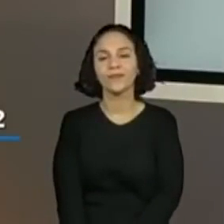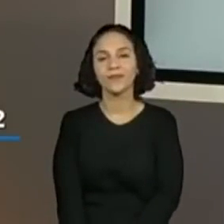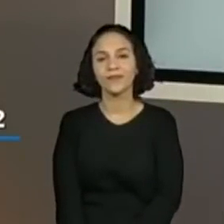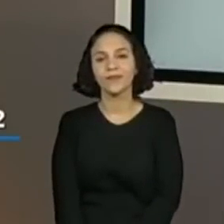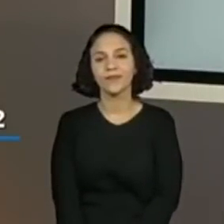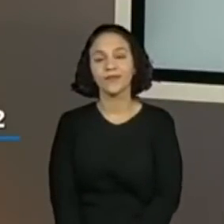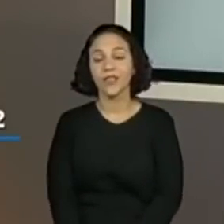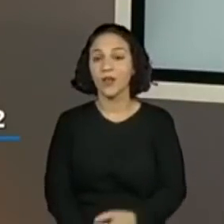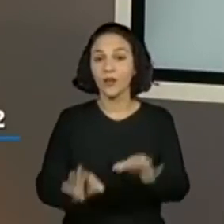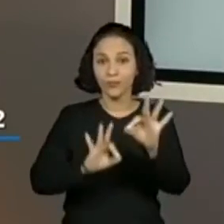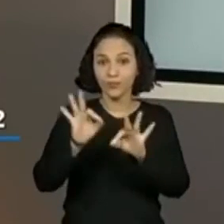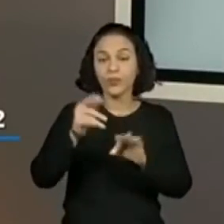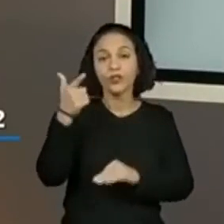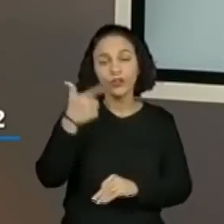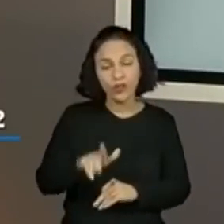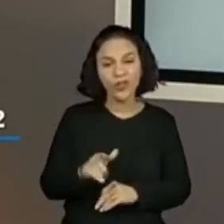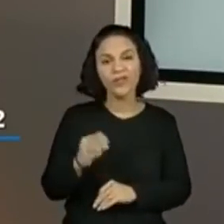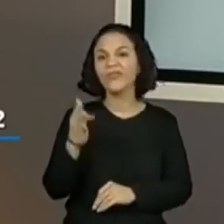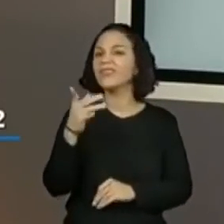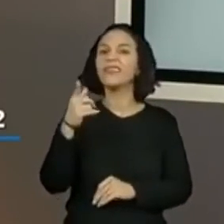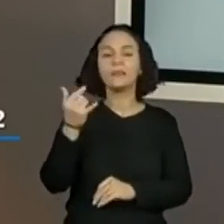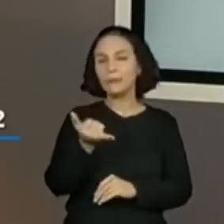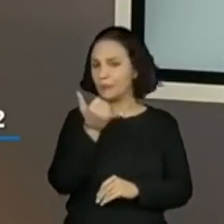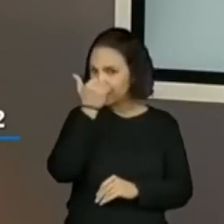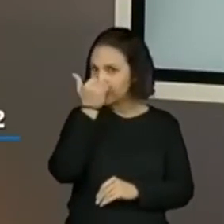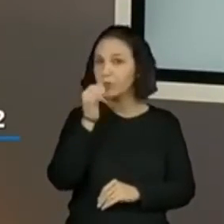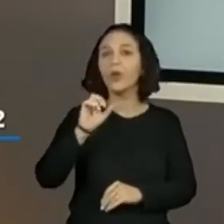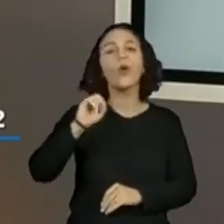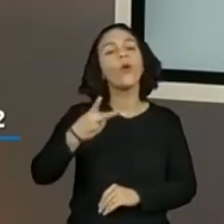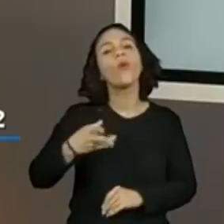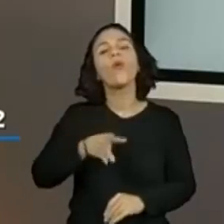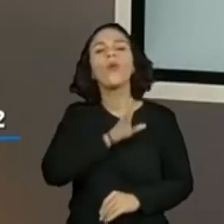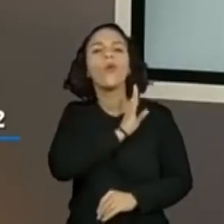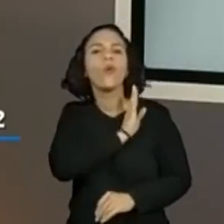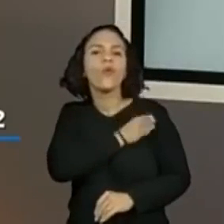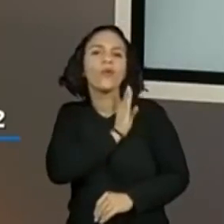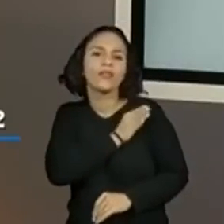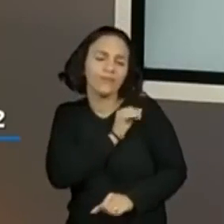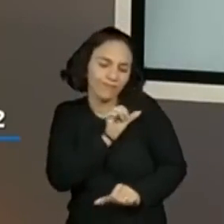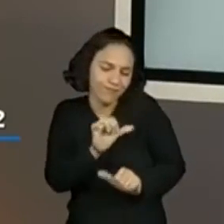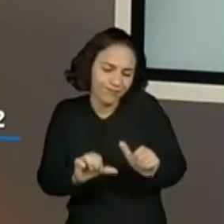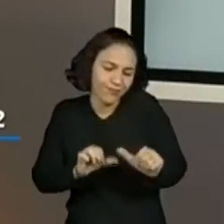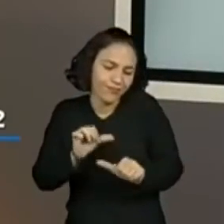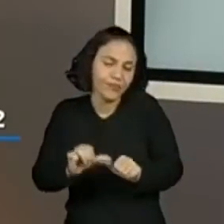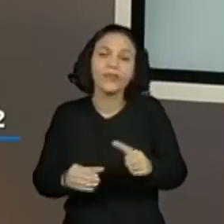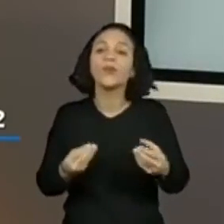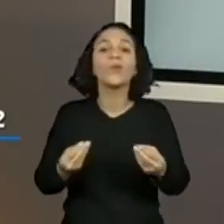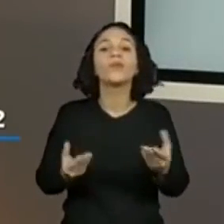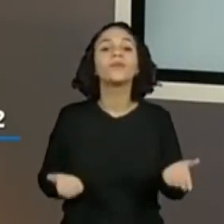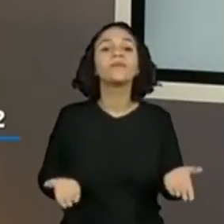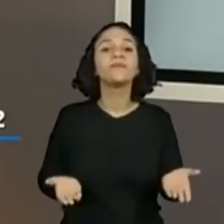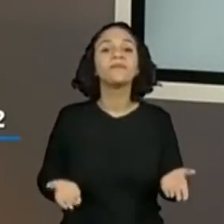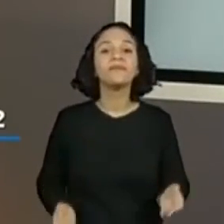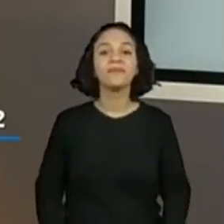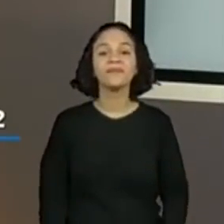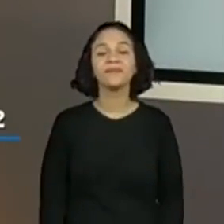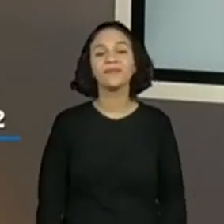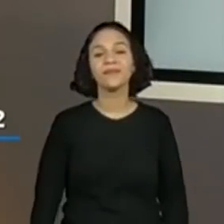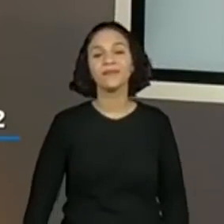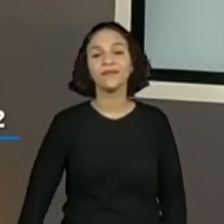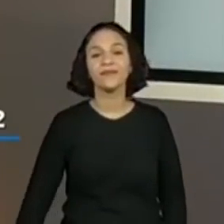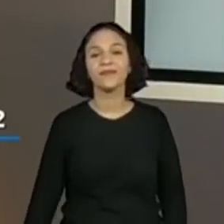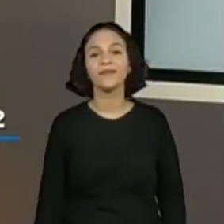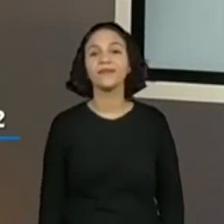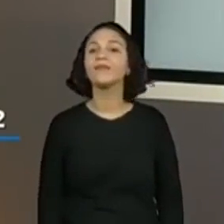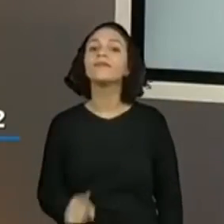outro plano e se dar mal? Ou Noturno ter o seu coração transformado? Qual é o final que a gente vai dar